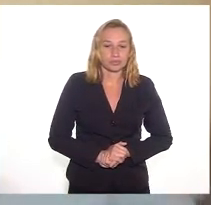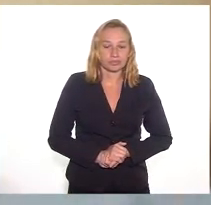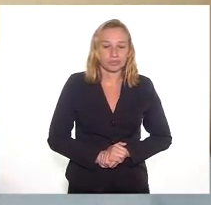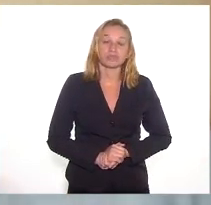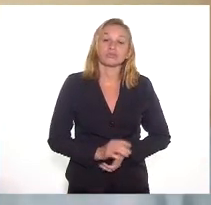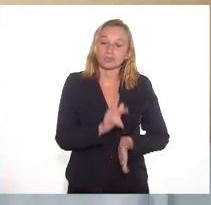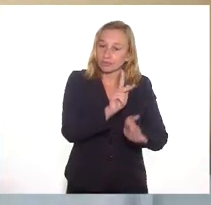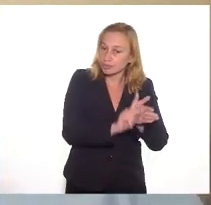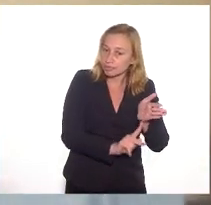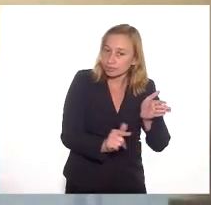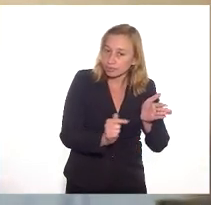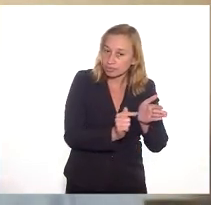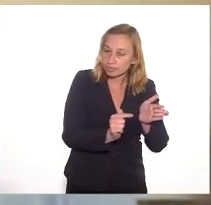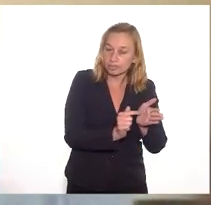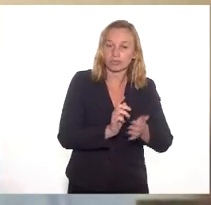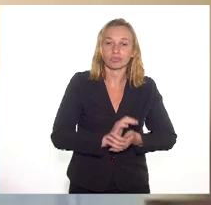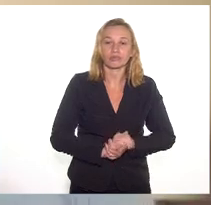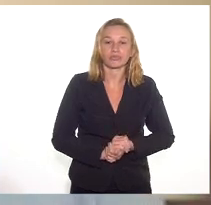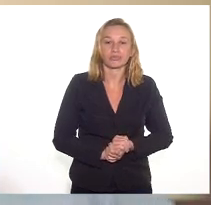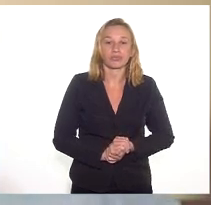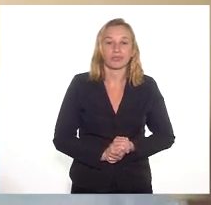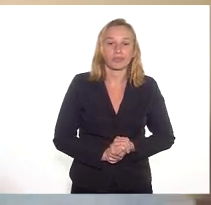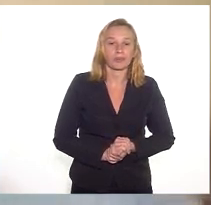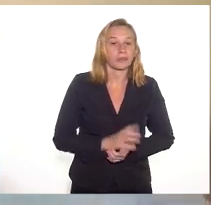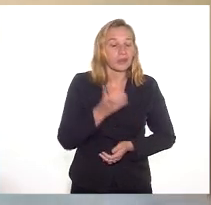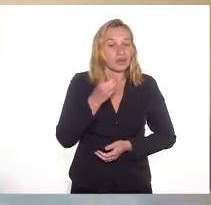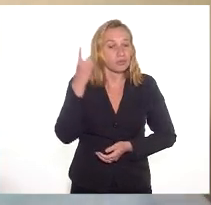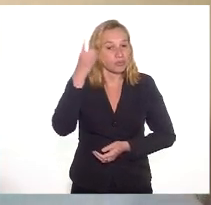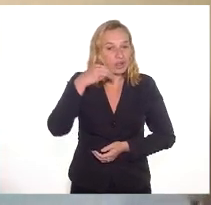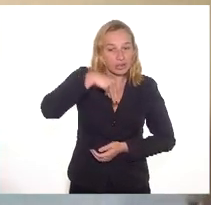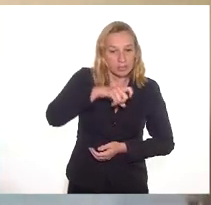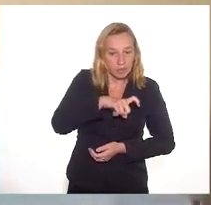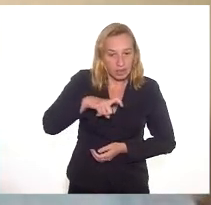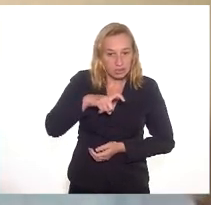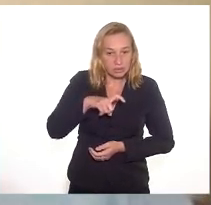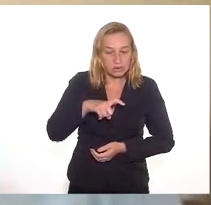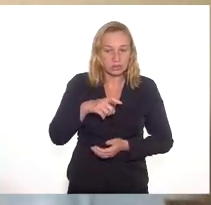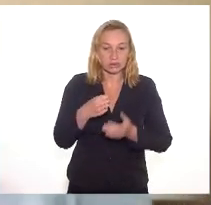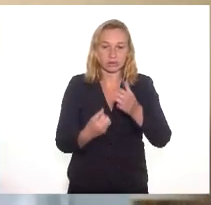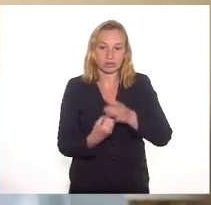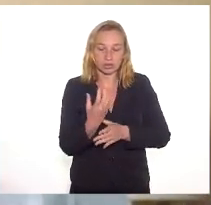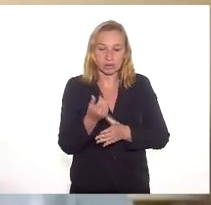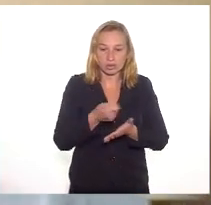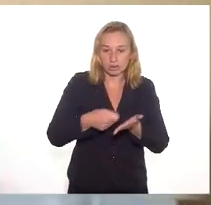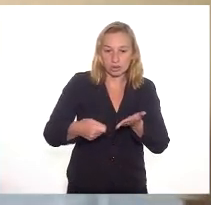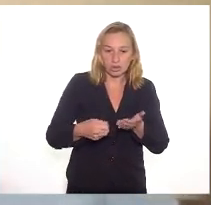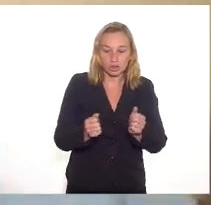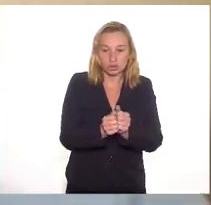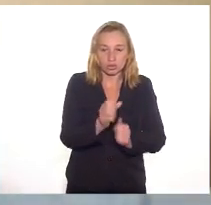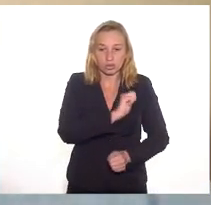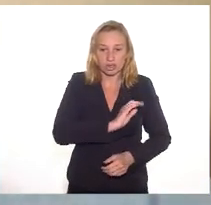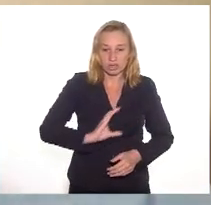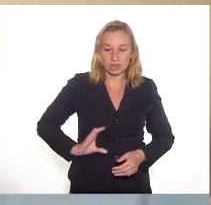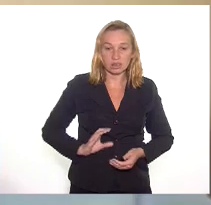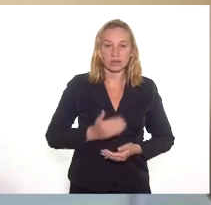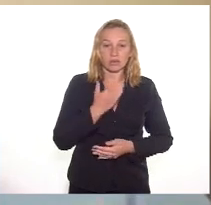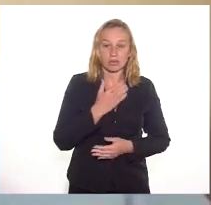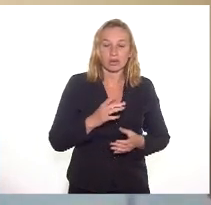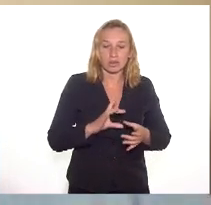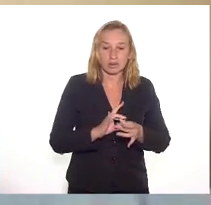esse projeto tramitando, né, o deputado Max Lemos, autor do projeto, junto com o deputado André Siciliano, permitiram